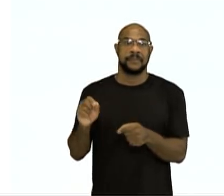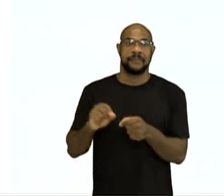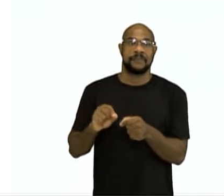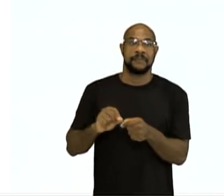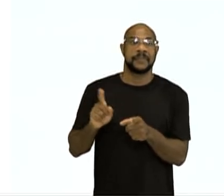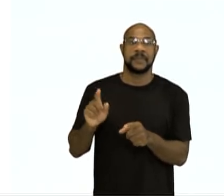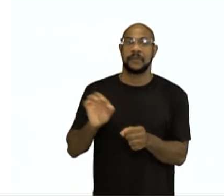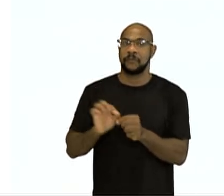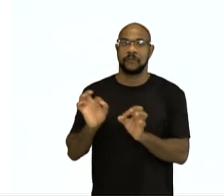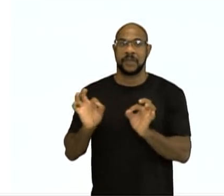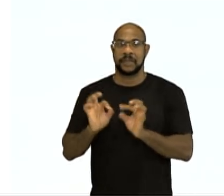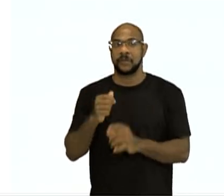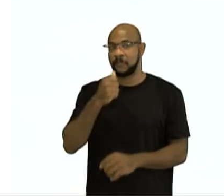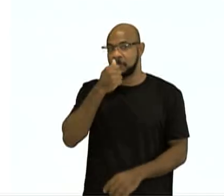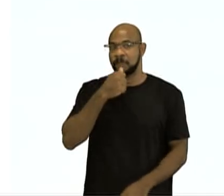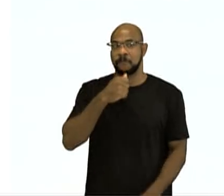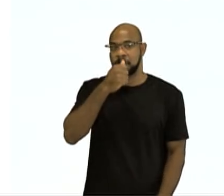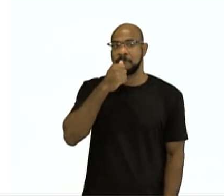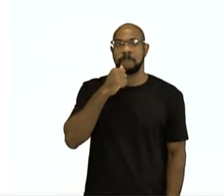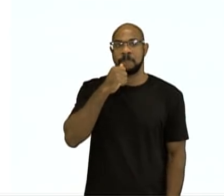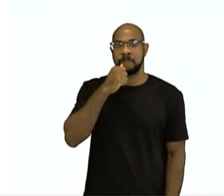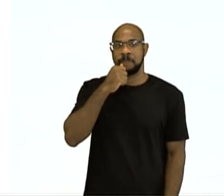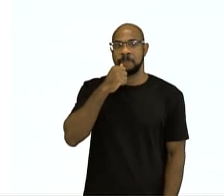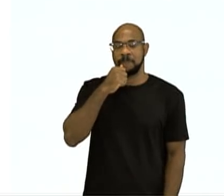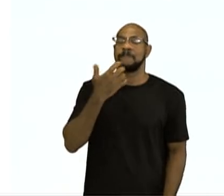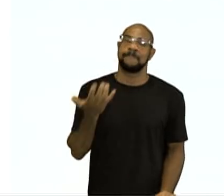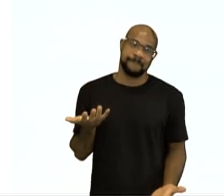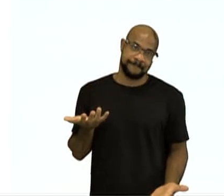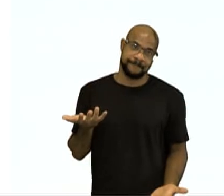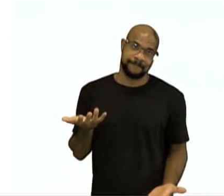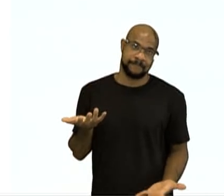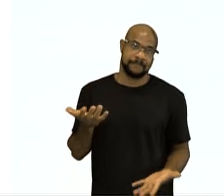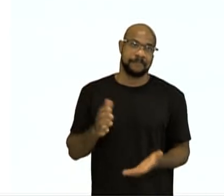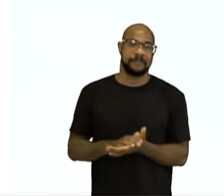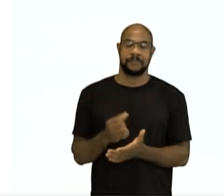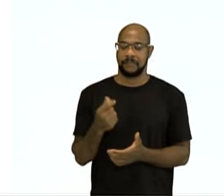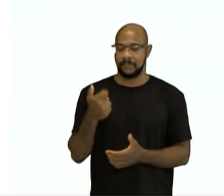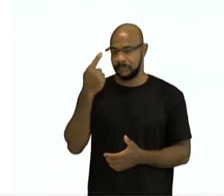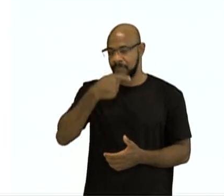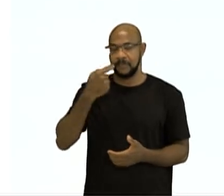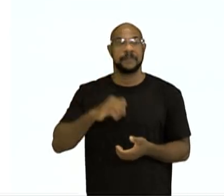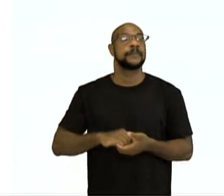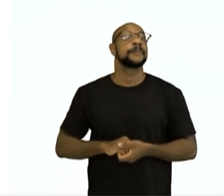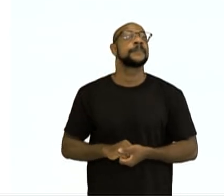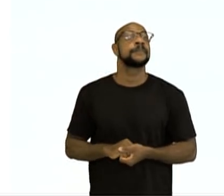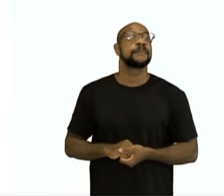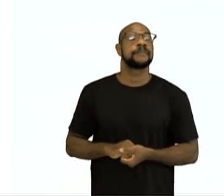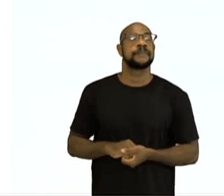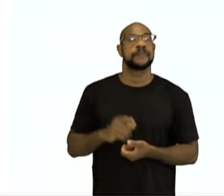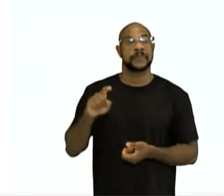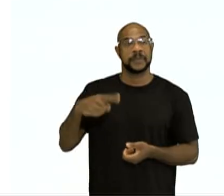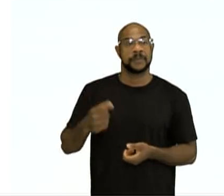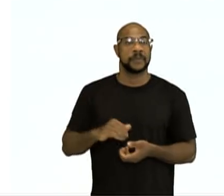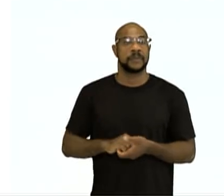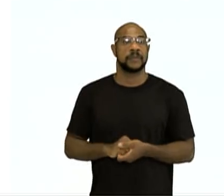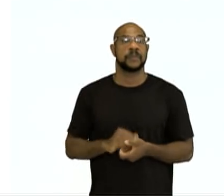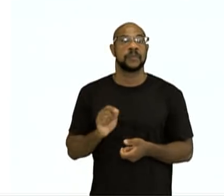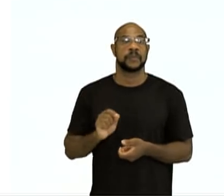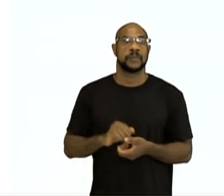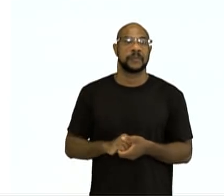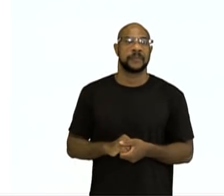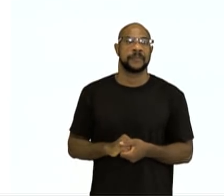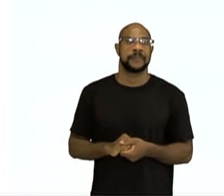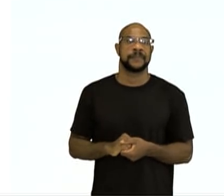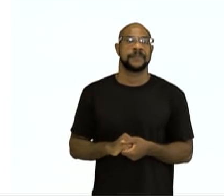Então, letra D, número 2. Depois, falou sobre o quê? Que os muçulmanos não